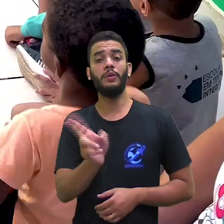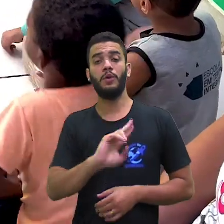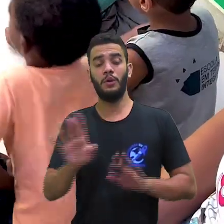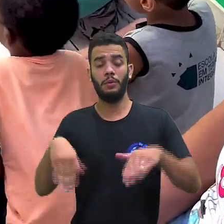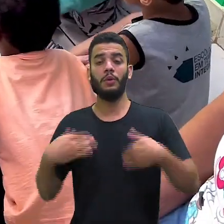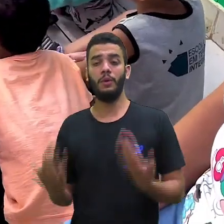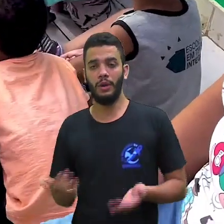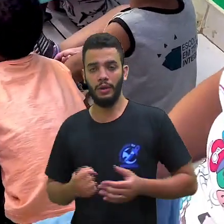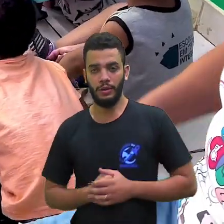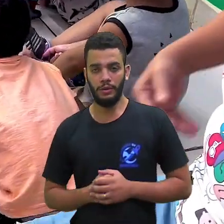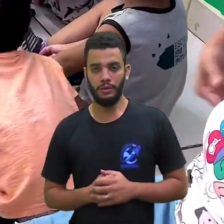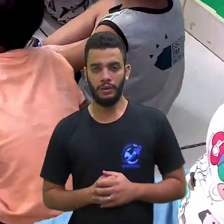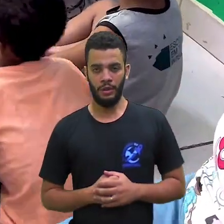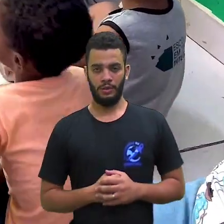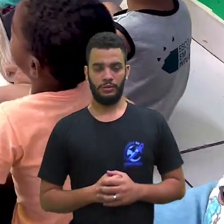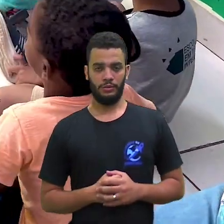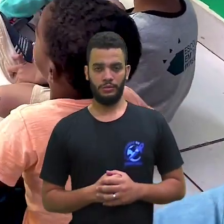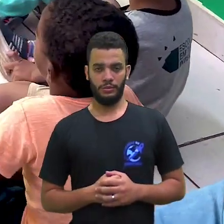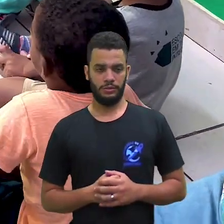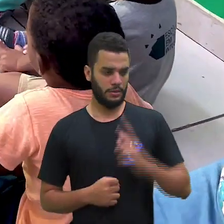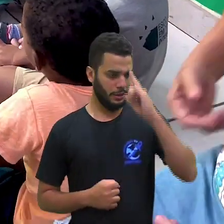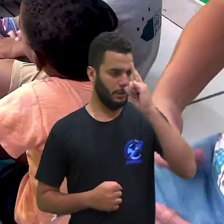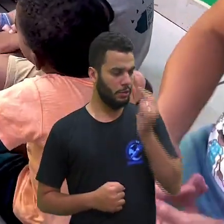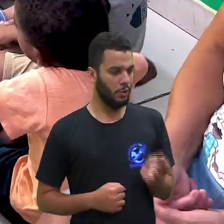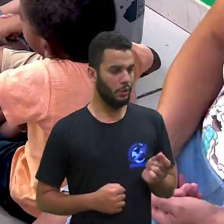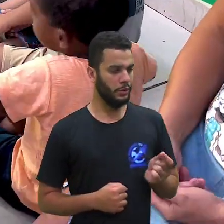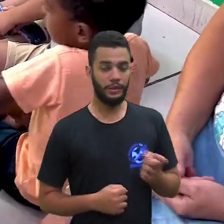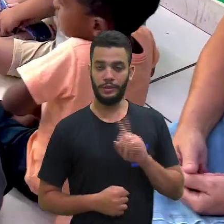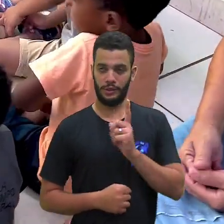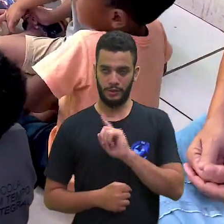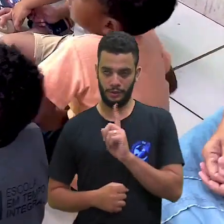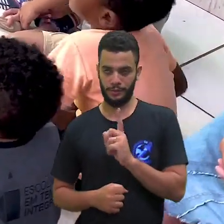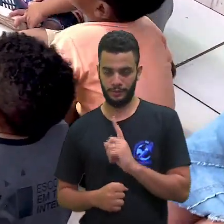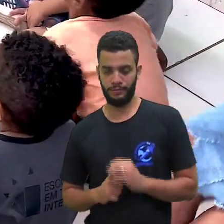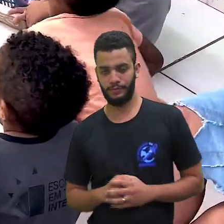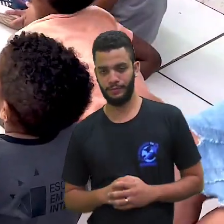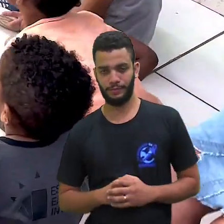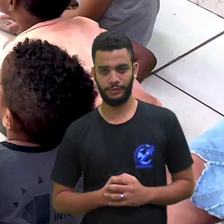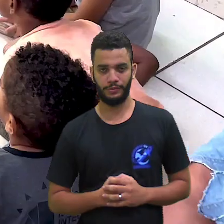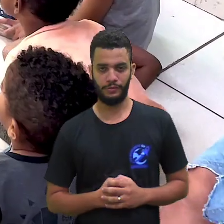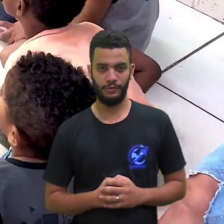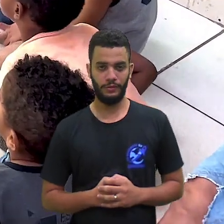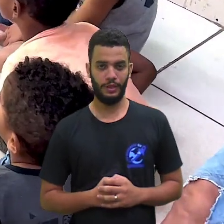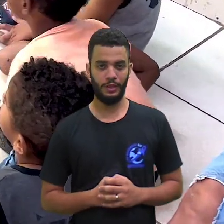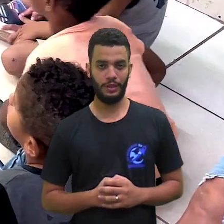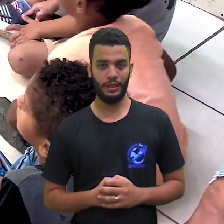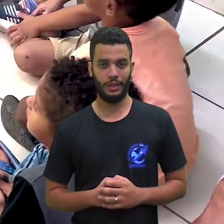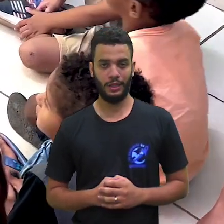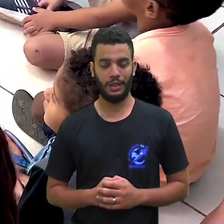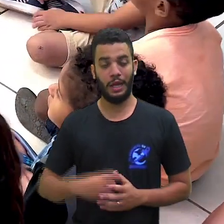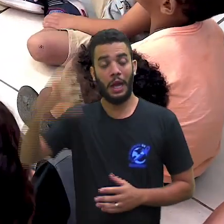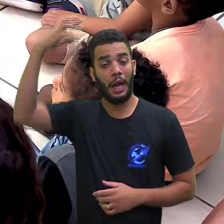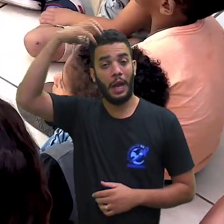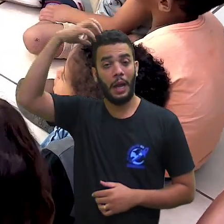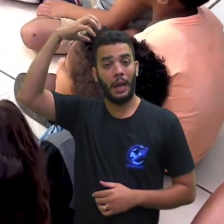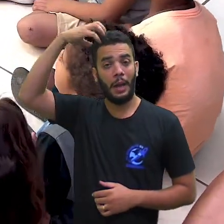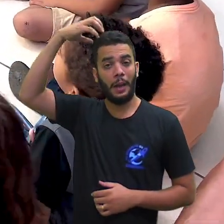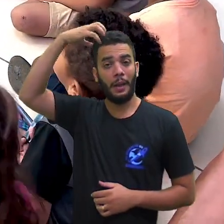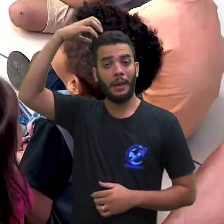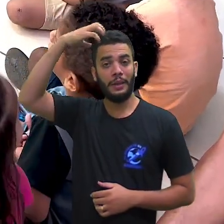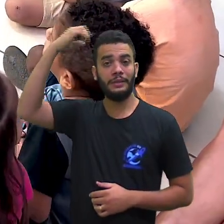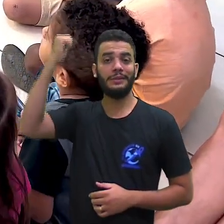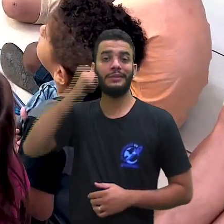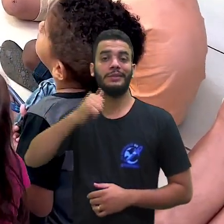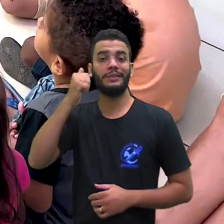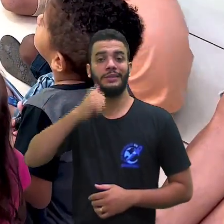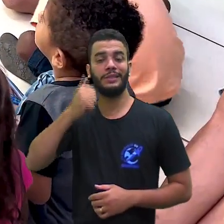A bruxa. A Bela. E a Rose.